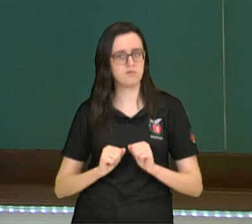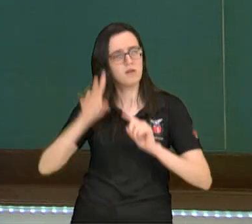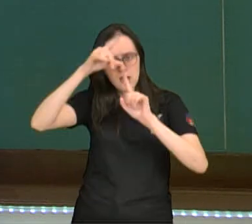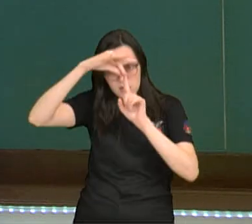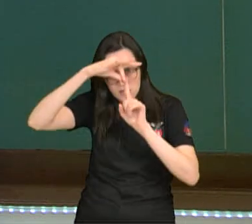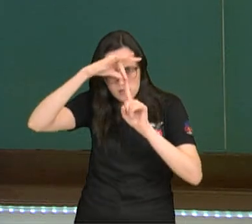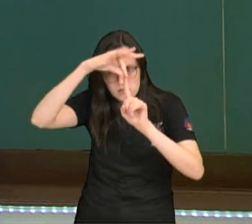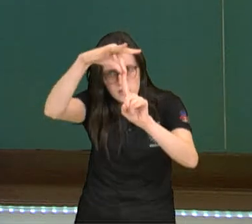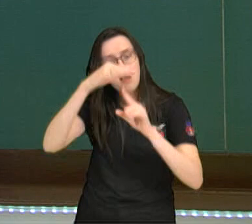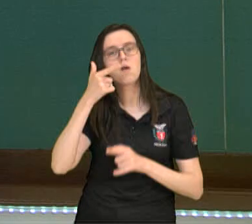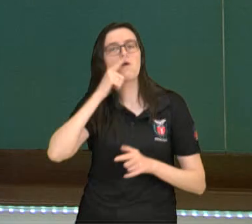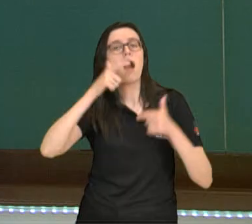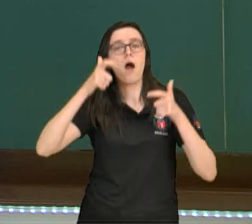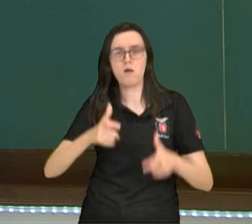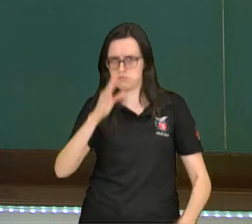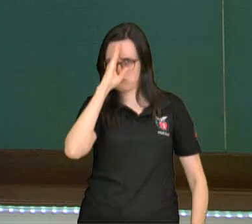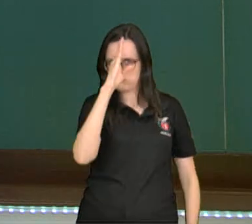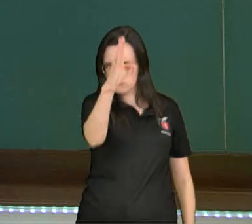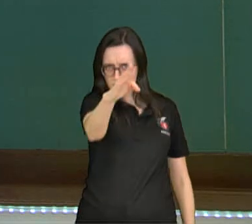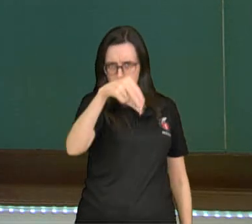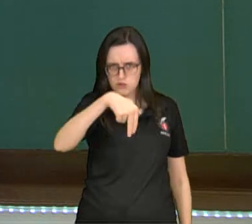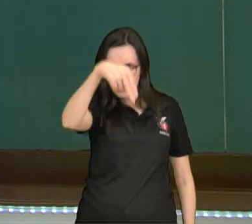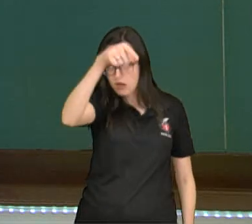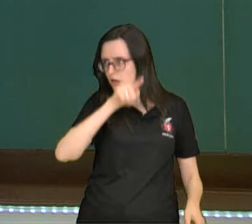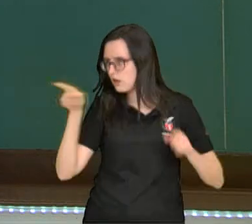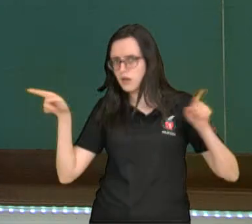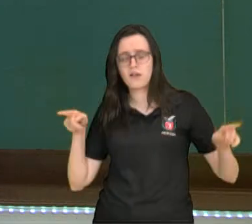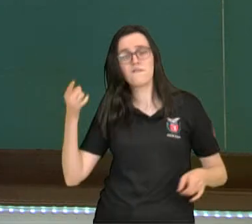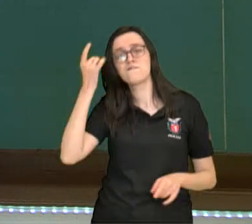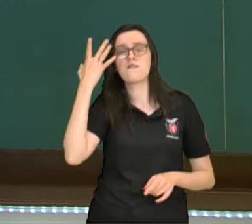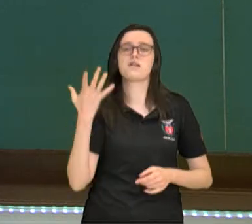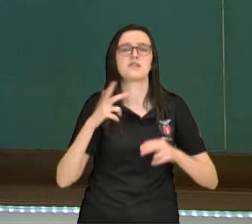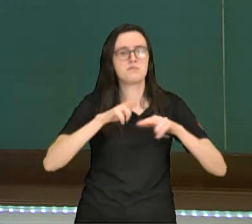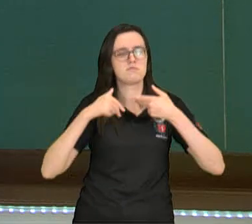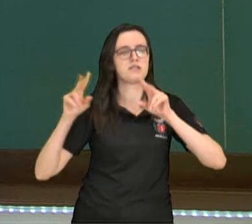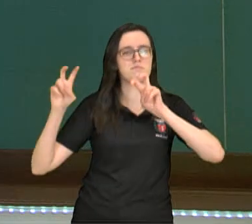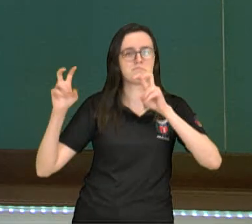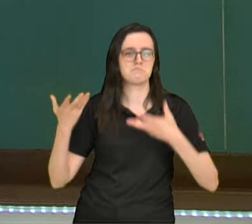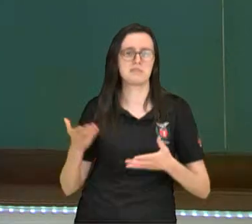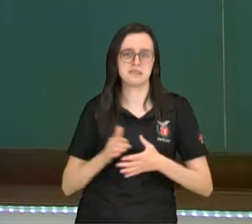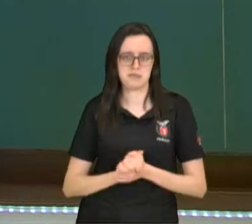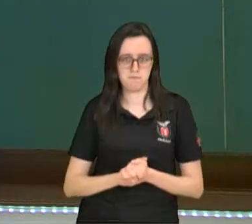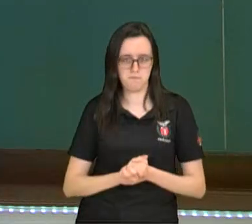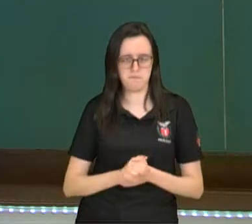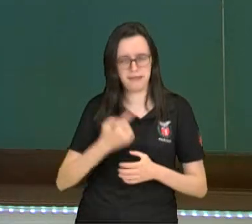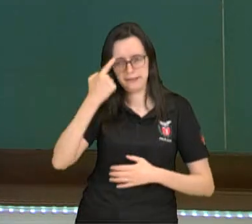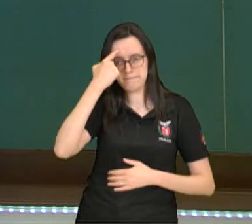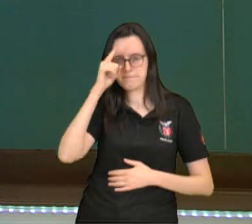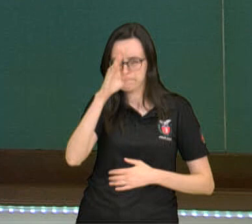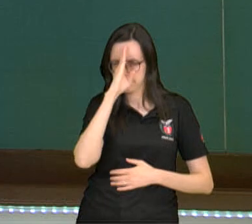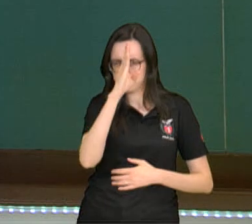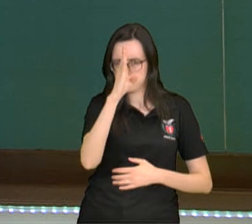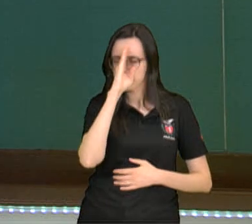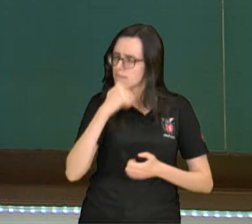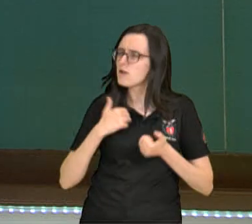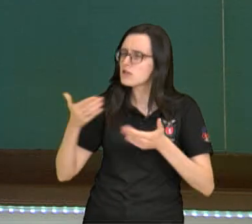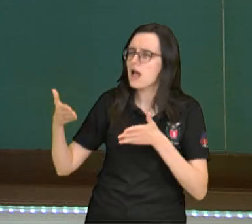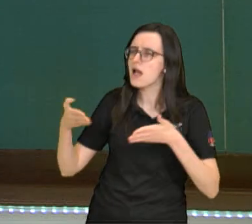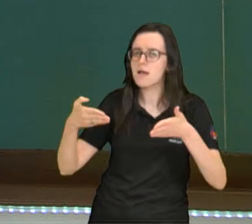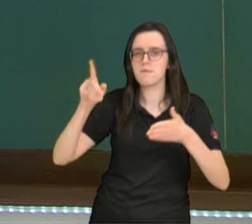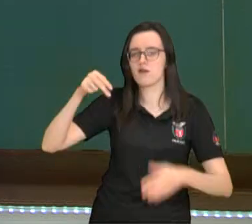caminho. Se você sabe onde é o norte, você sabe onde está o resto. Então é por isso que tem essa expressão, é ter um norte, eu vou ter um